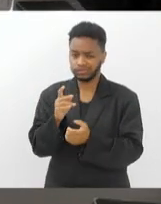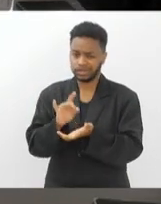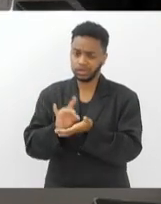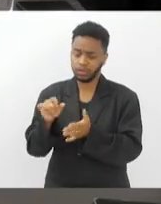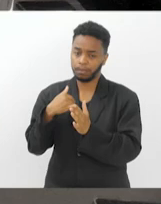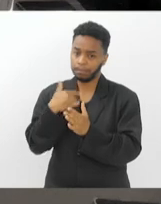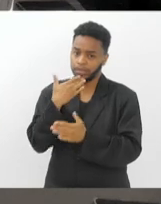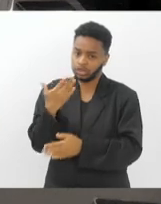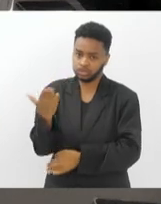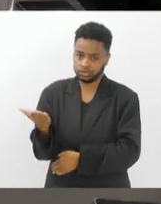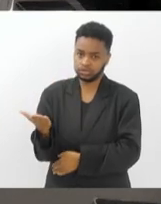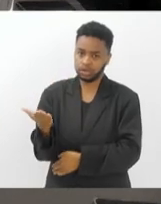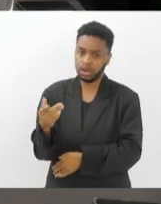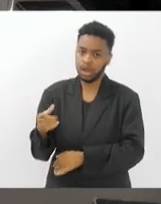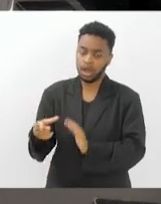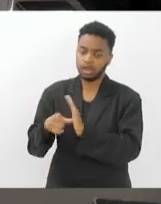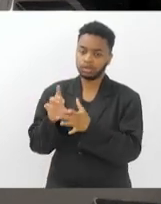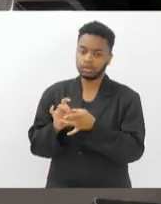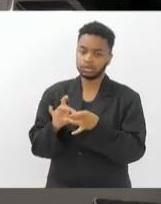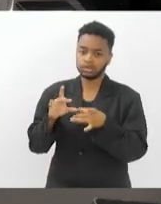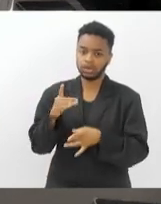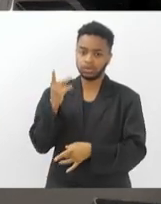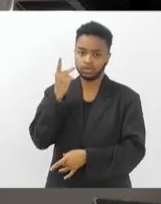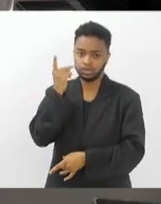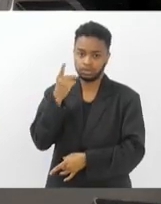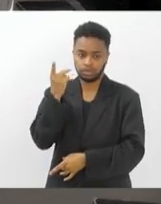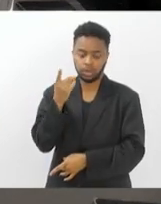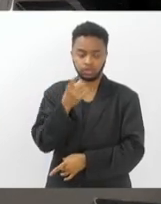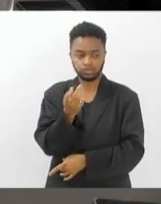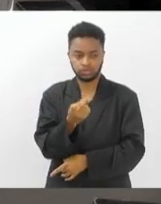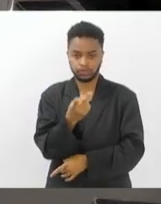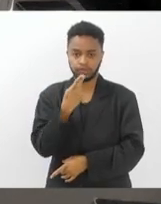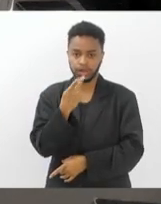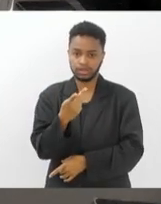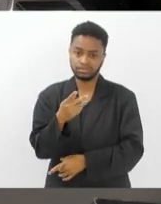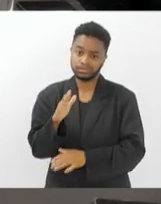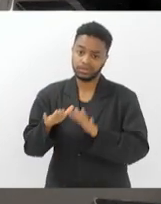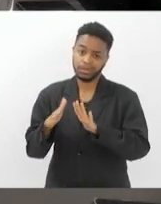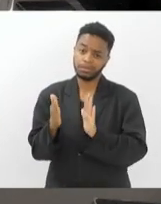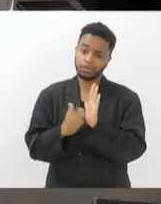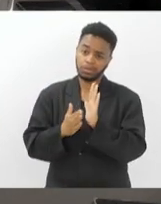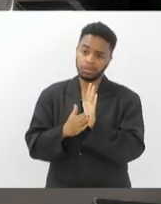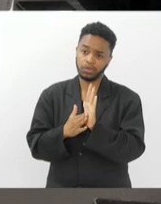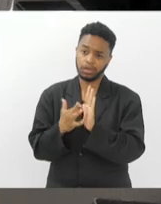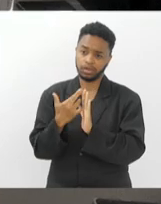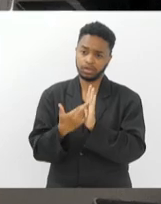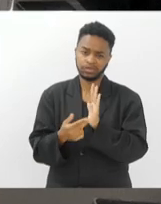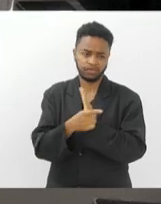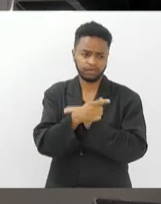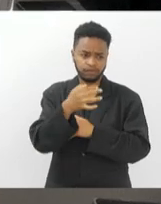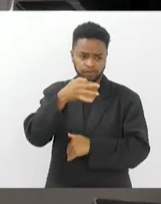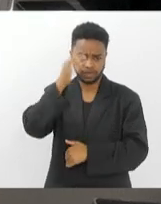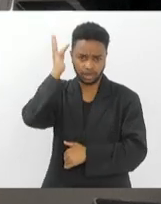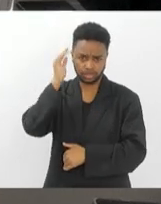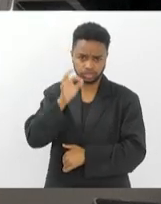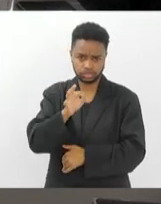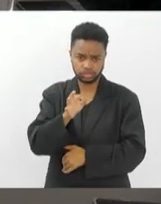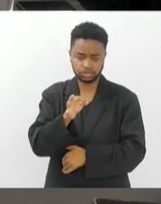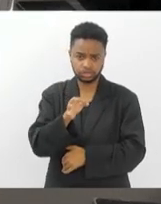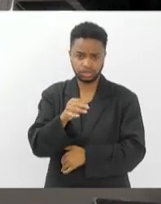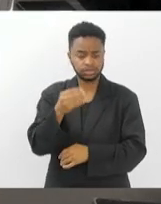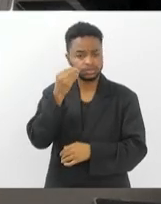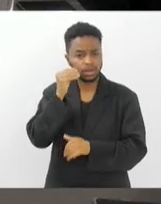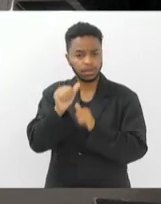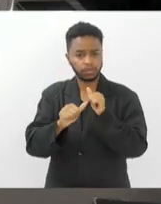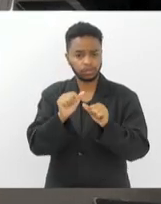pedido, antes de passar a palavra ao deputado Cozolino e deputada Célia, propor aqui o relator é o deputado Fred, né? Que a gente, então, altere